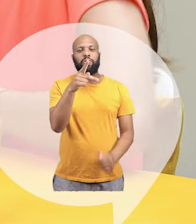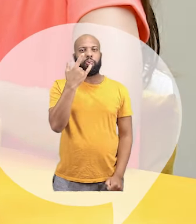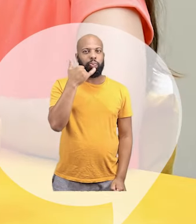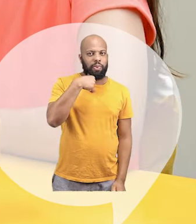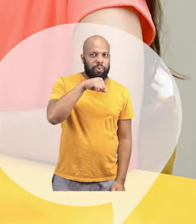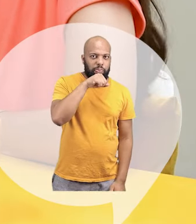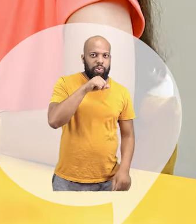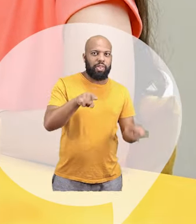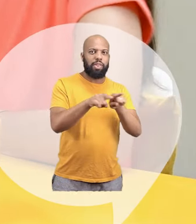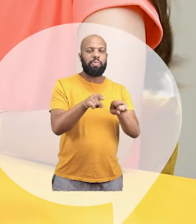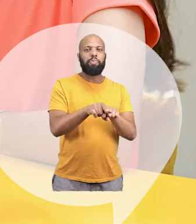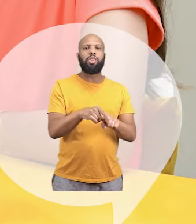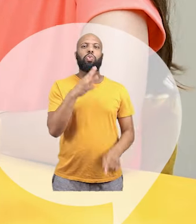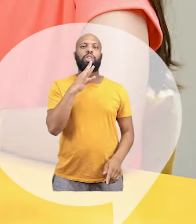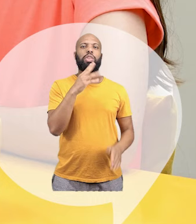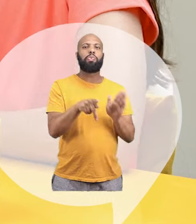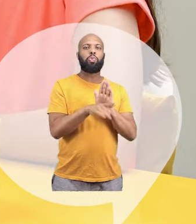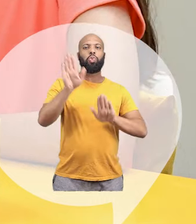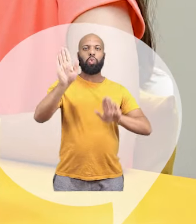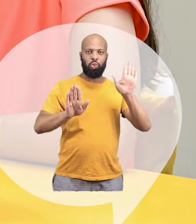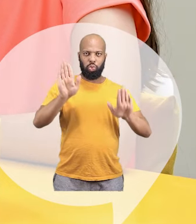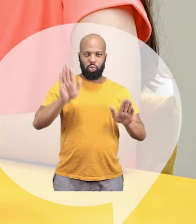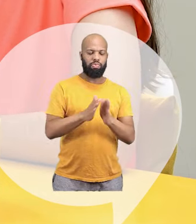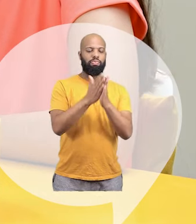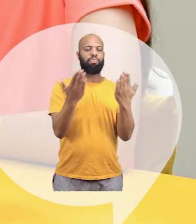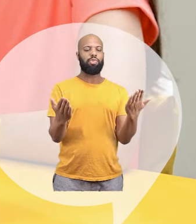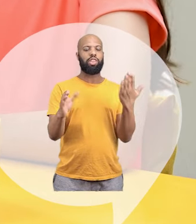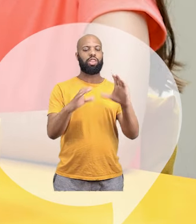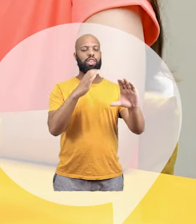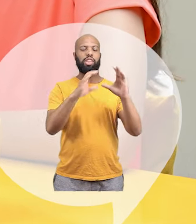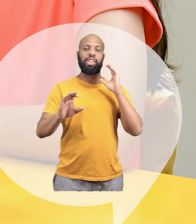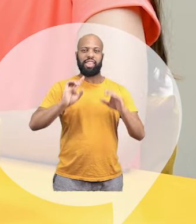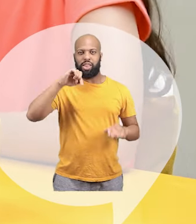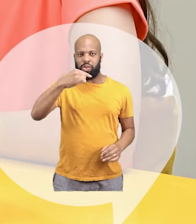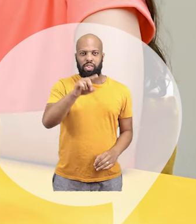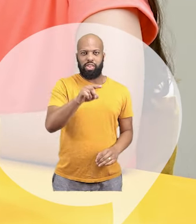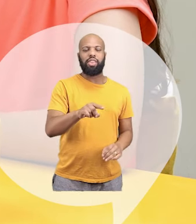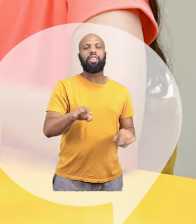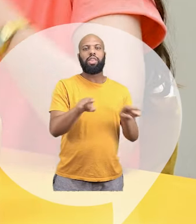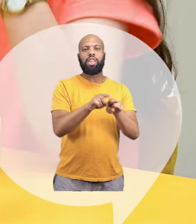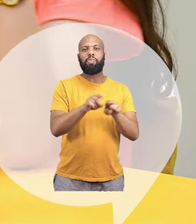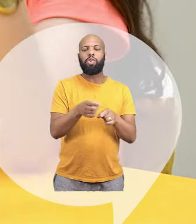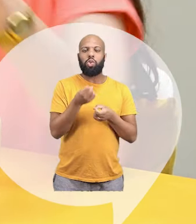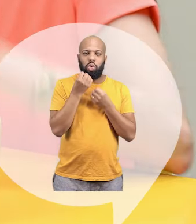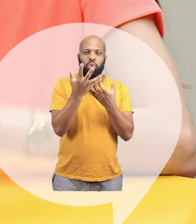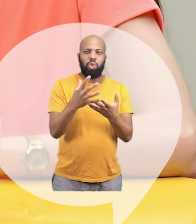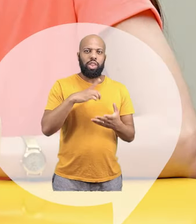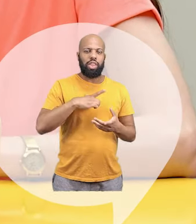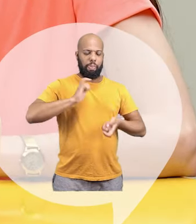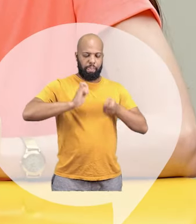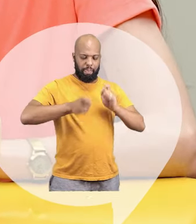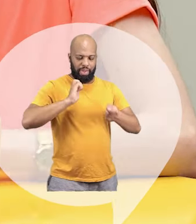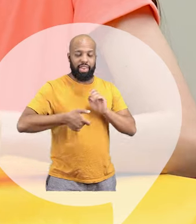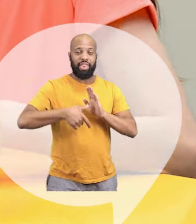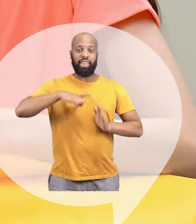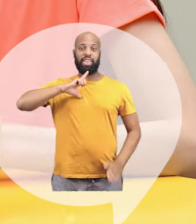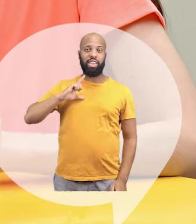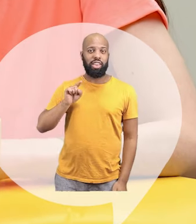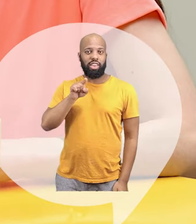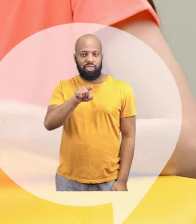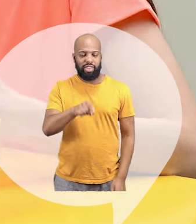com a mãezinha que se conheceram no coral e depois né você conta que as baquetas foram os